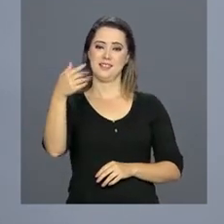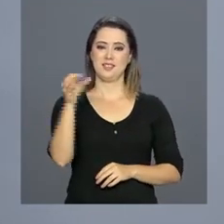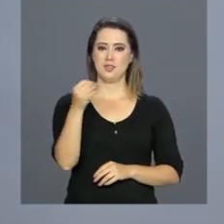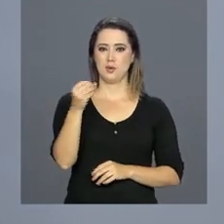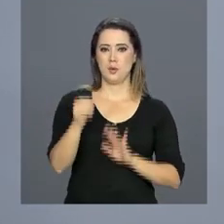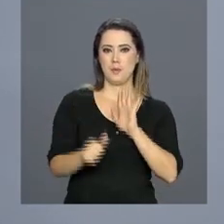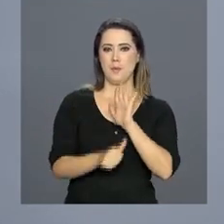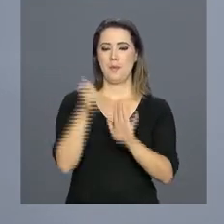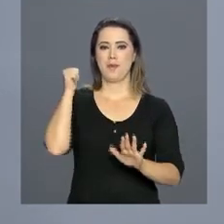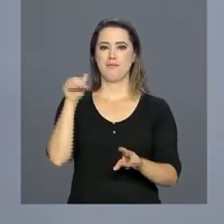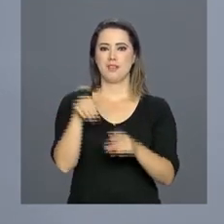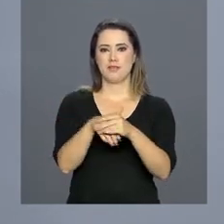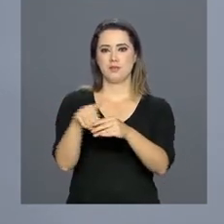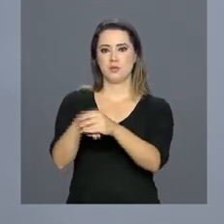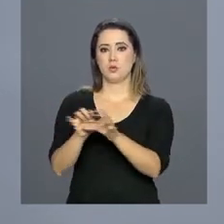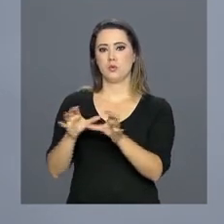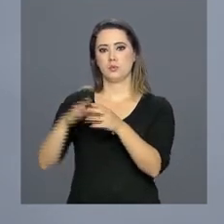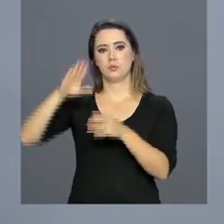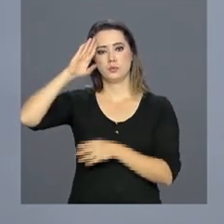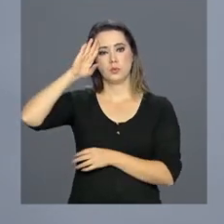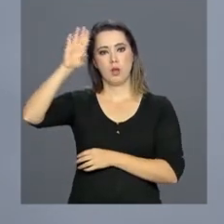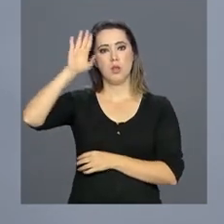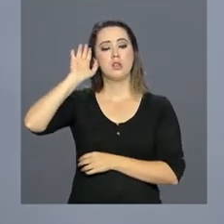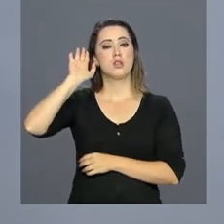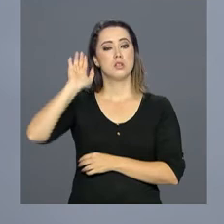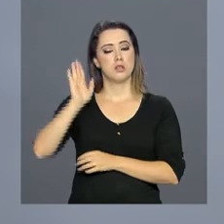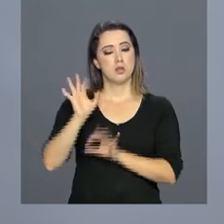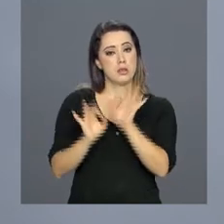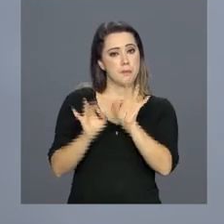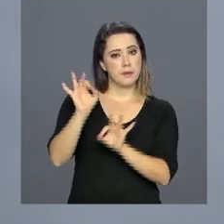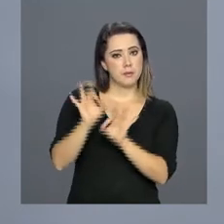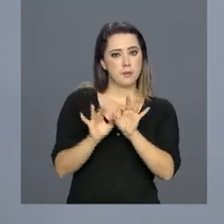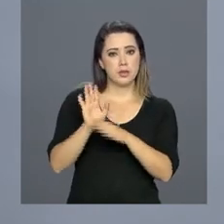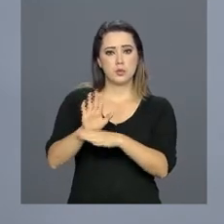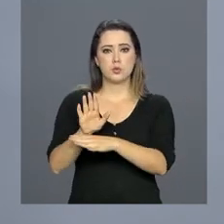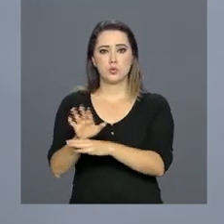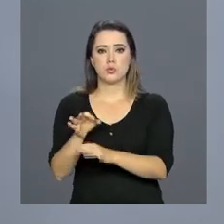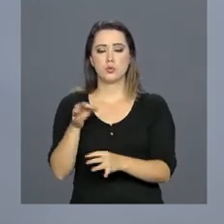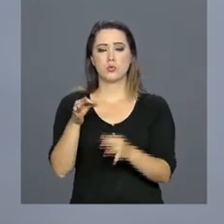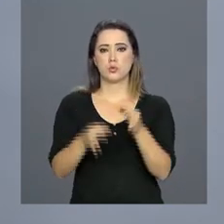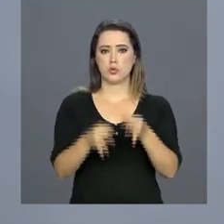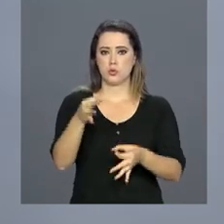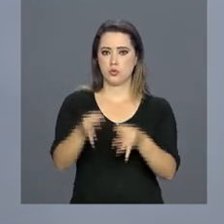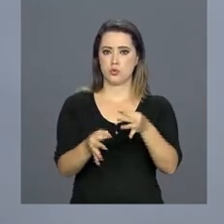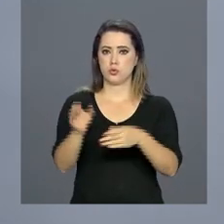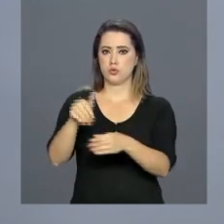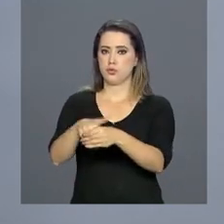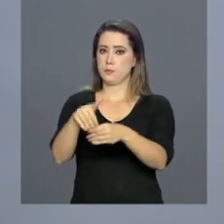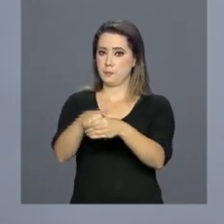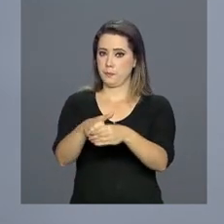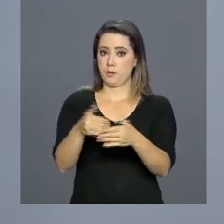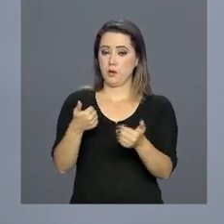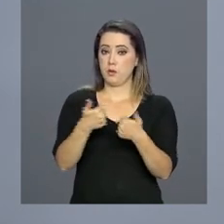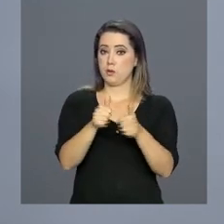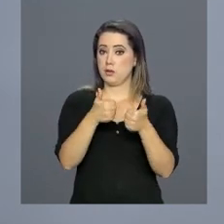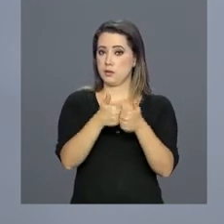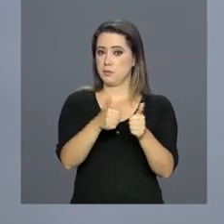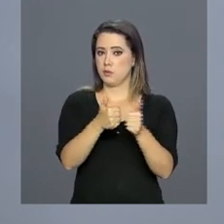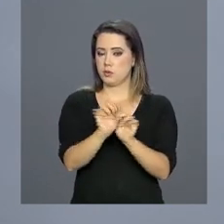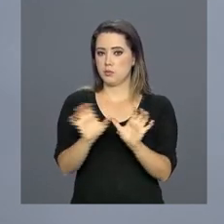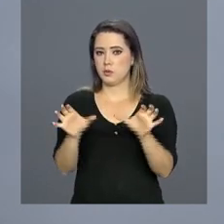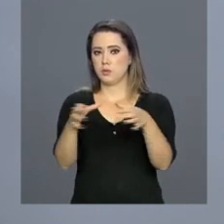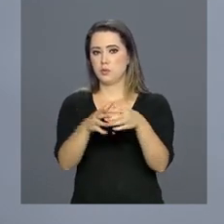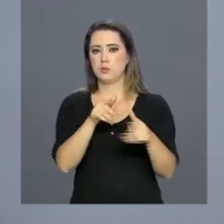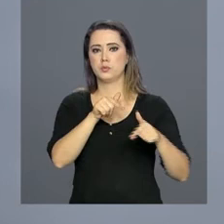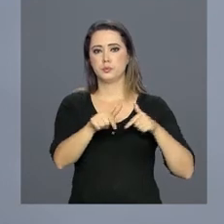e as forças armadas como em anos anteriores auxiliam os tribunais eleitorais no transporte das urnas e também de equipes